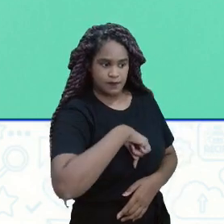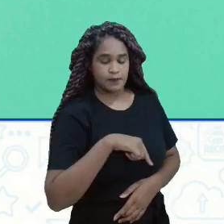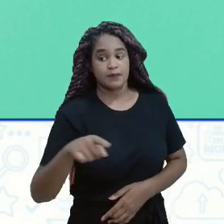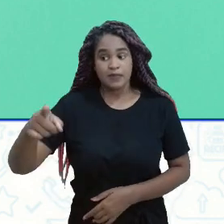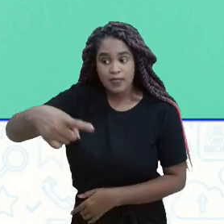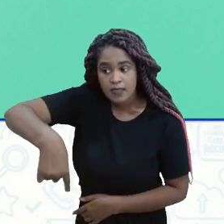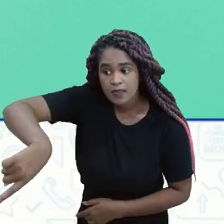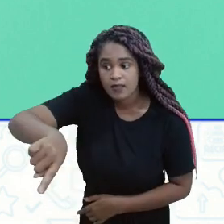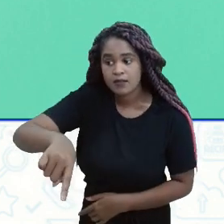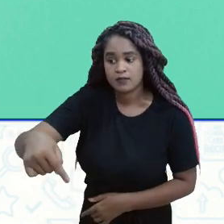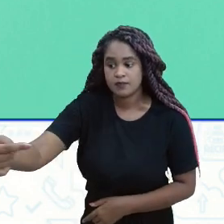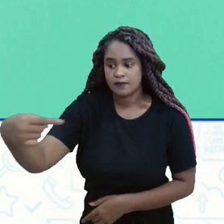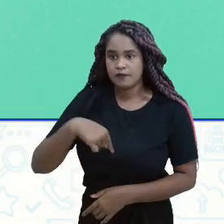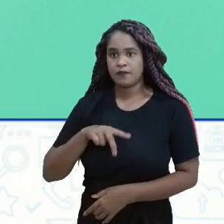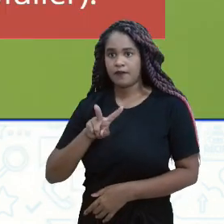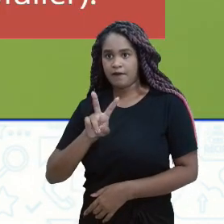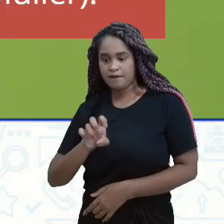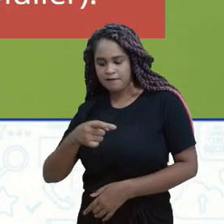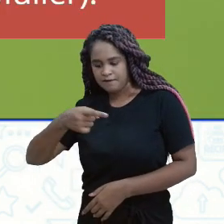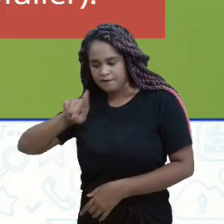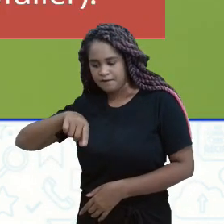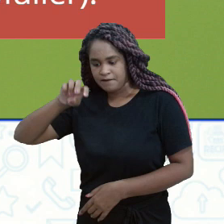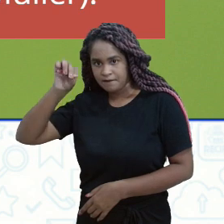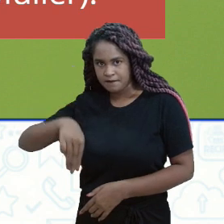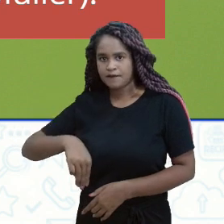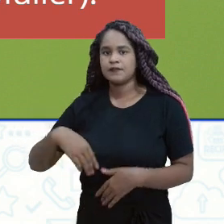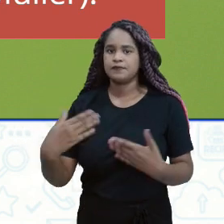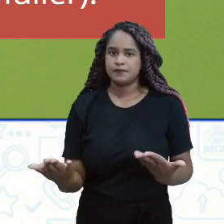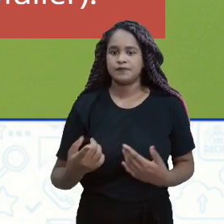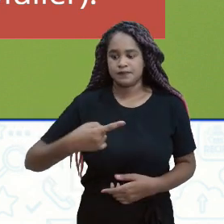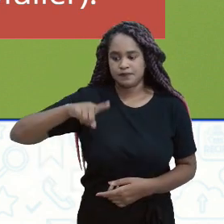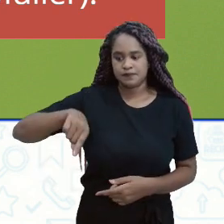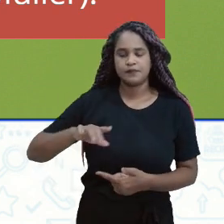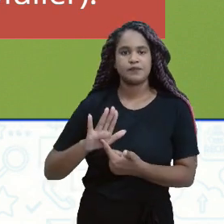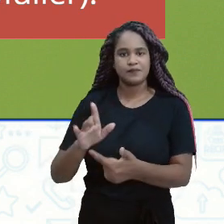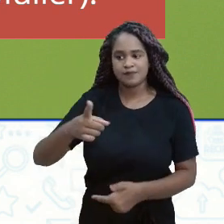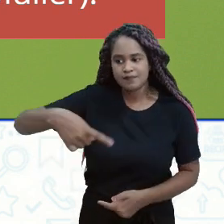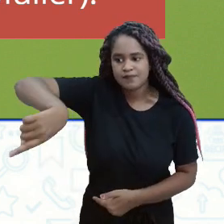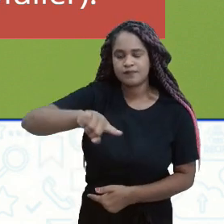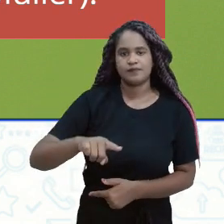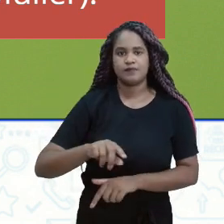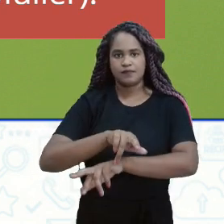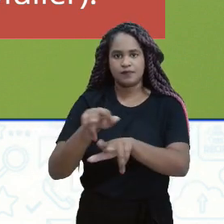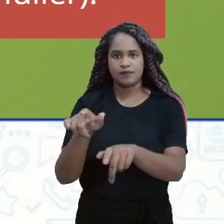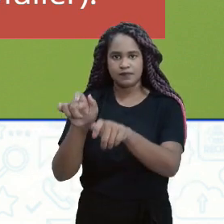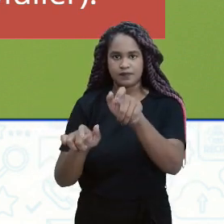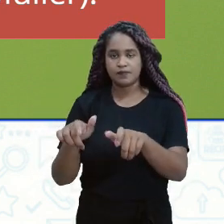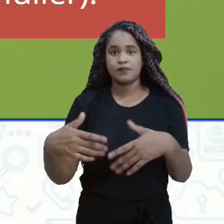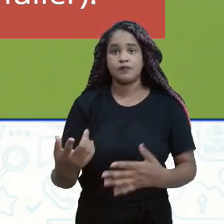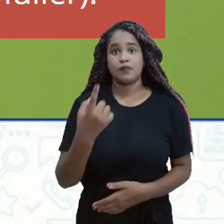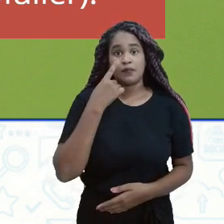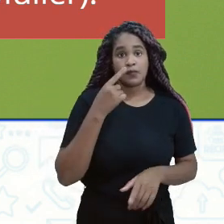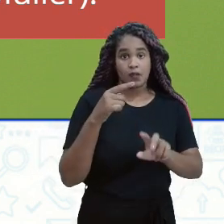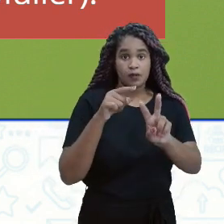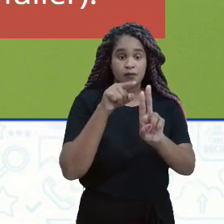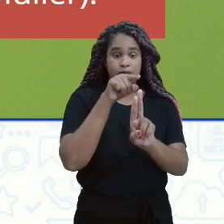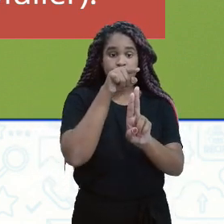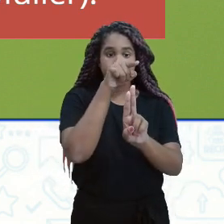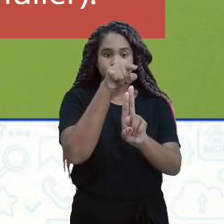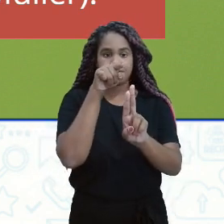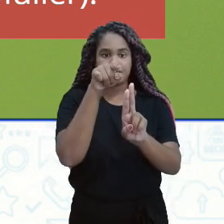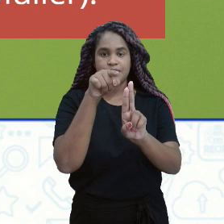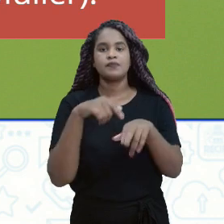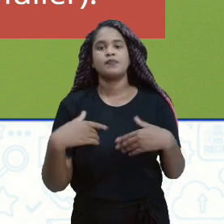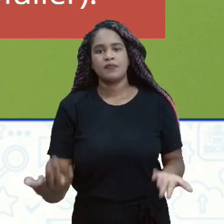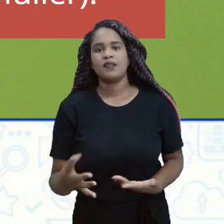aí a opção de plural. O trema, minha gente, vocês são um pouquinho novos aí para lembrarem do